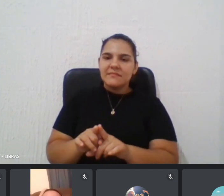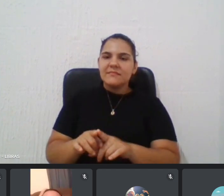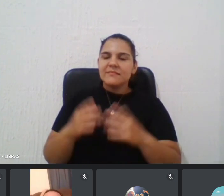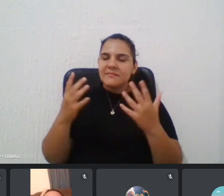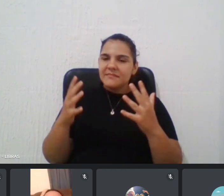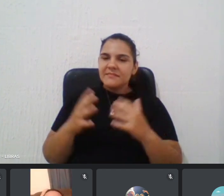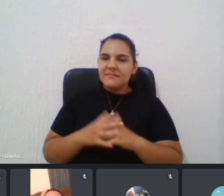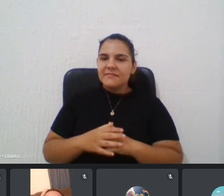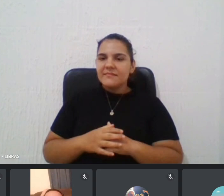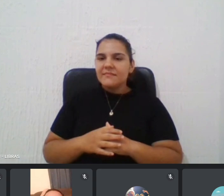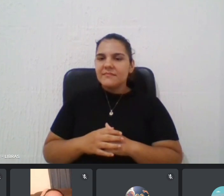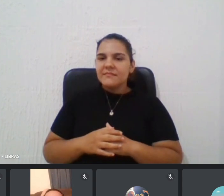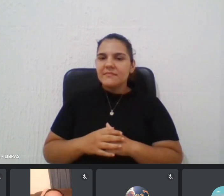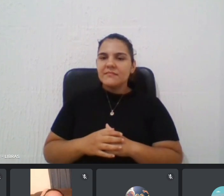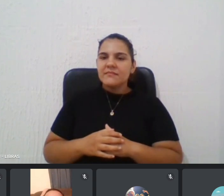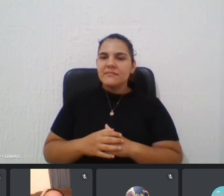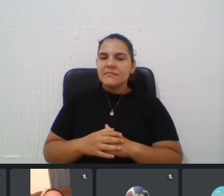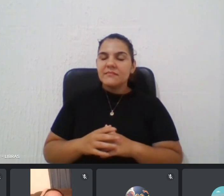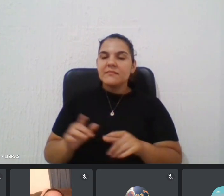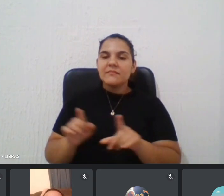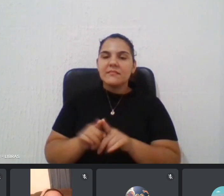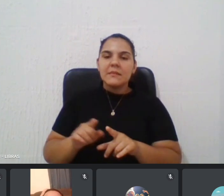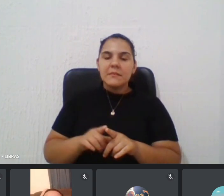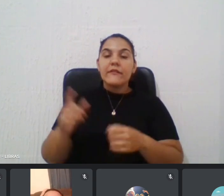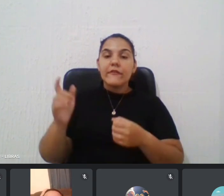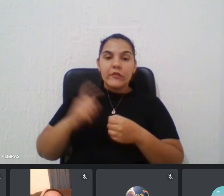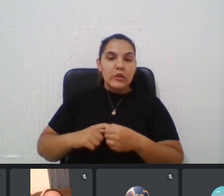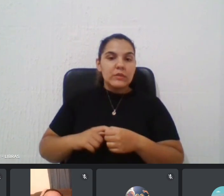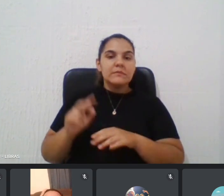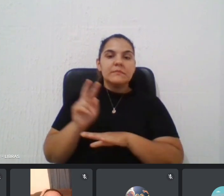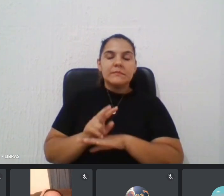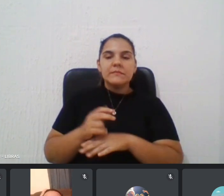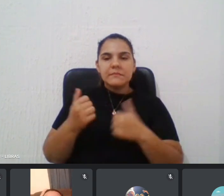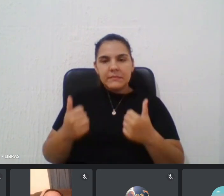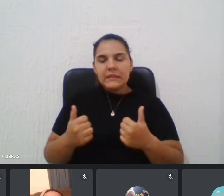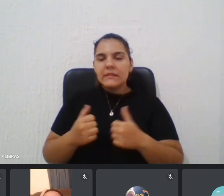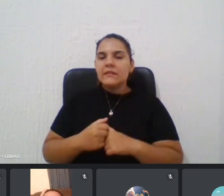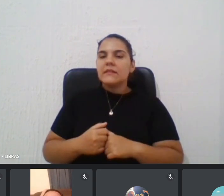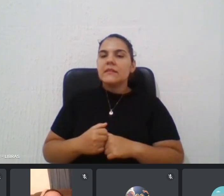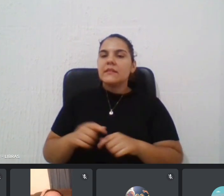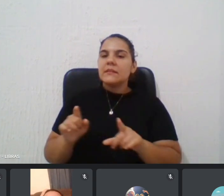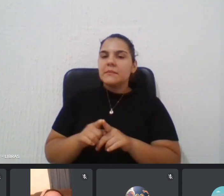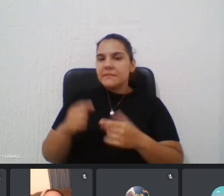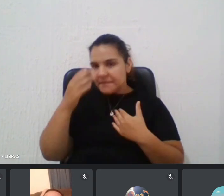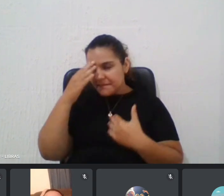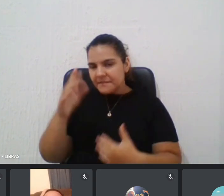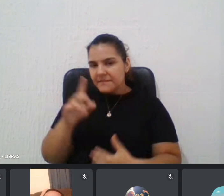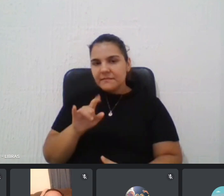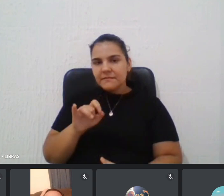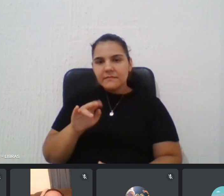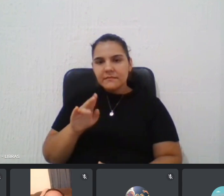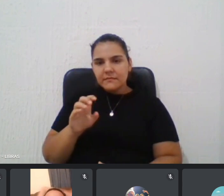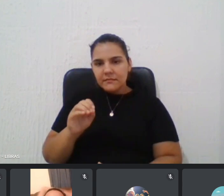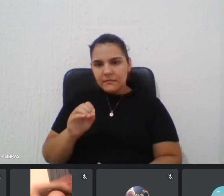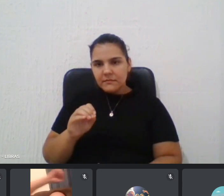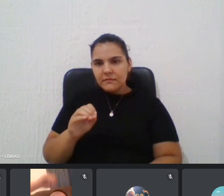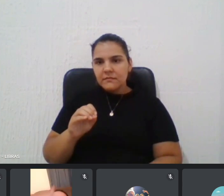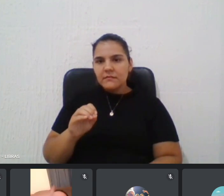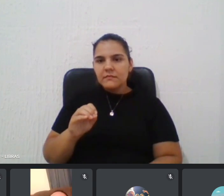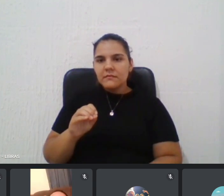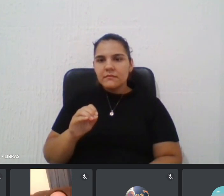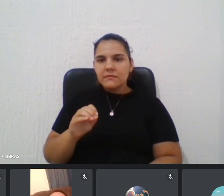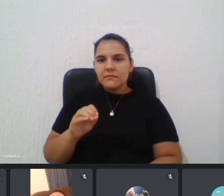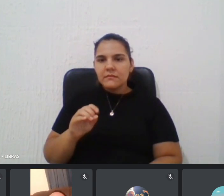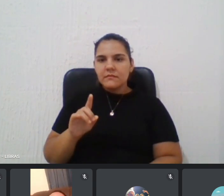segura para cá também para continuar fomentando a cultura, agradeço ao Diego que está aqui com a gente até essa hora também, que é um